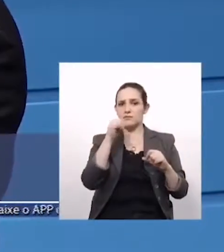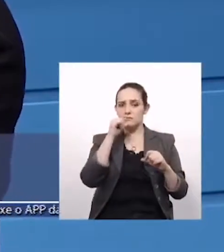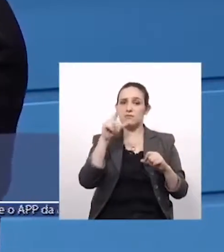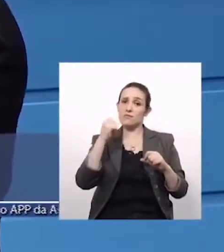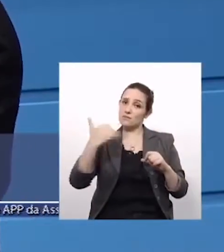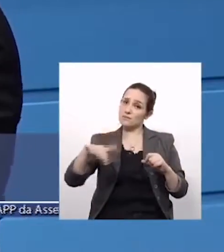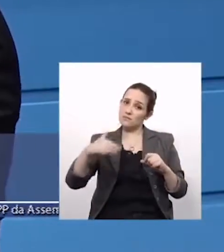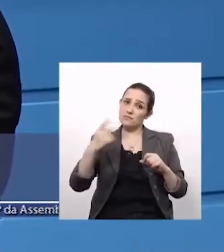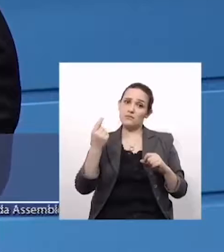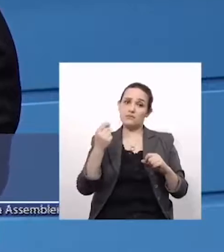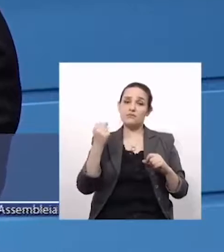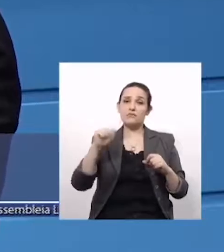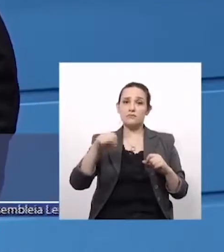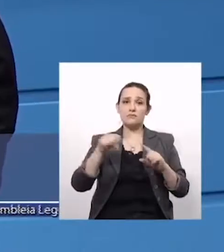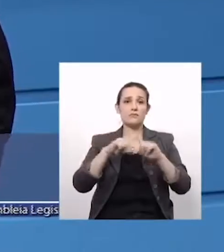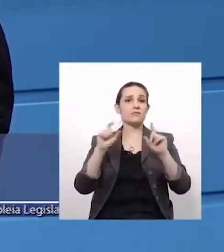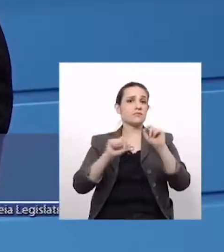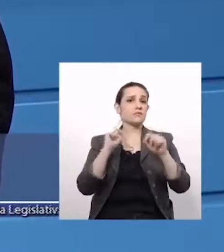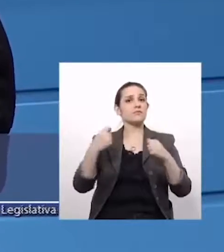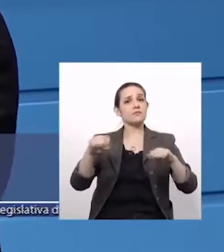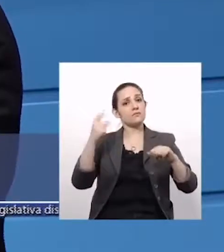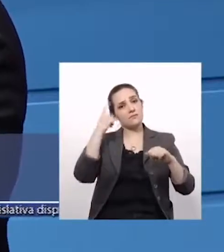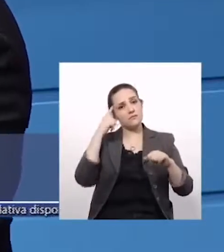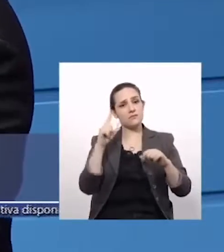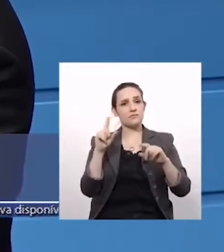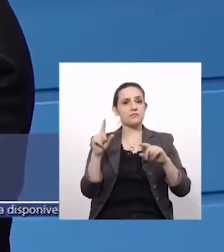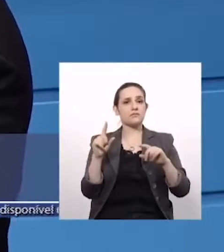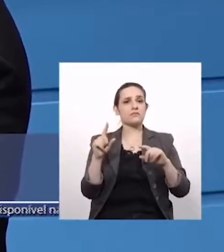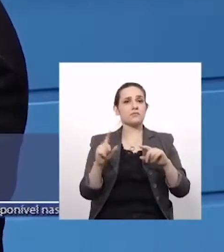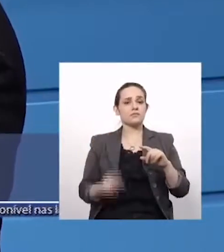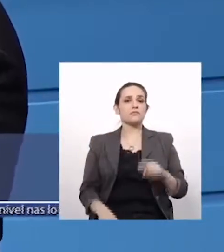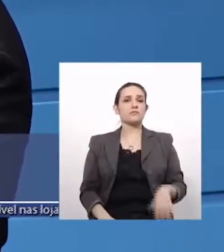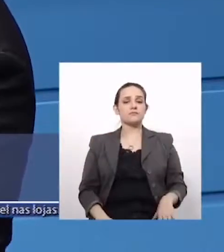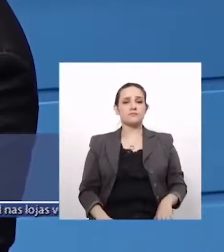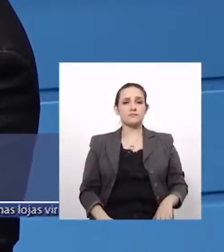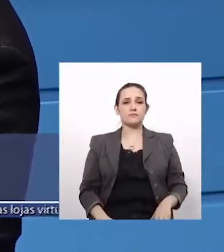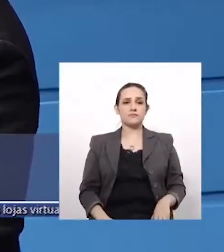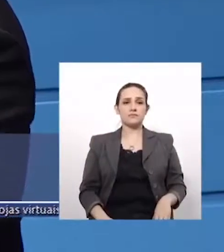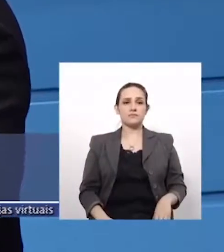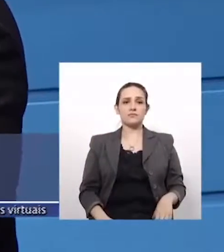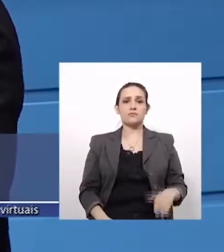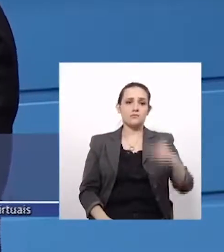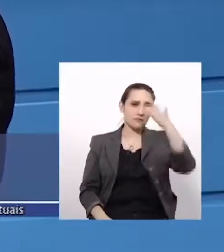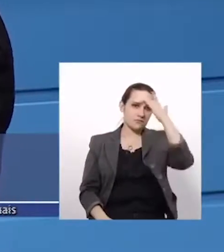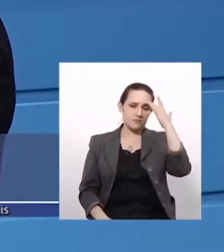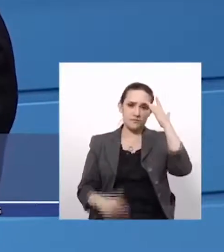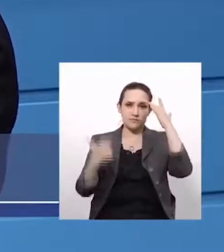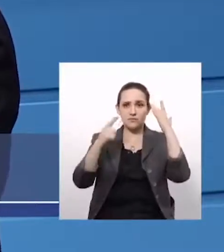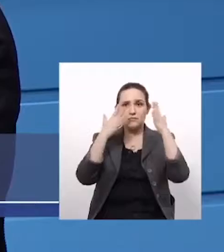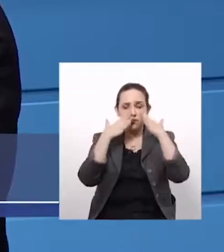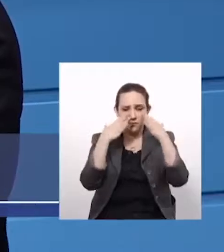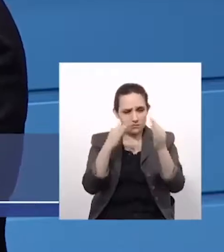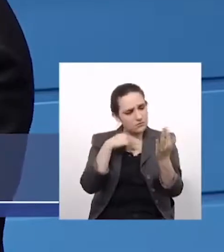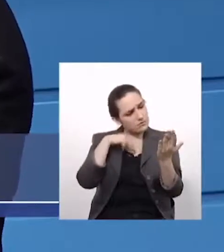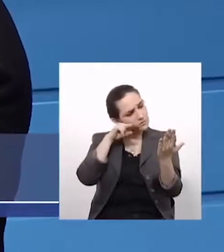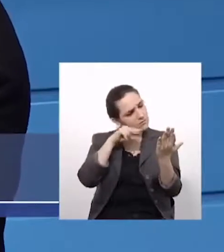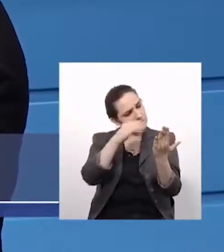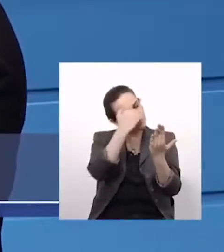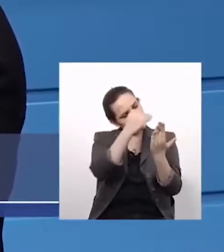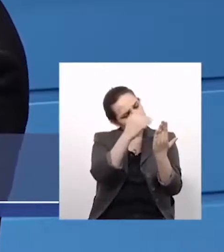cara, que precisa ver. Agora, o problema é que não se questiona e não tem, por exemplo, a capacidade de olhar a conta de energia e ver